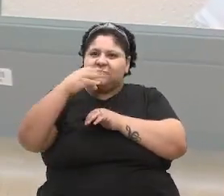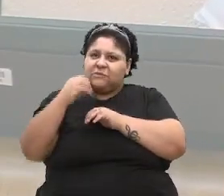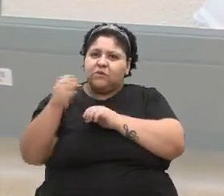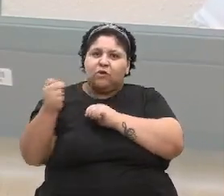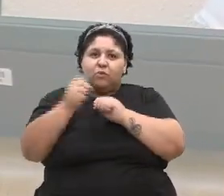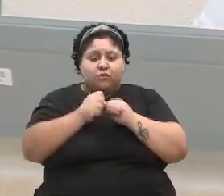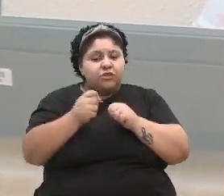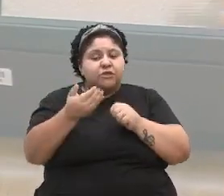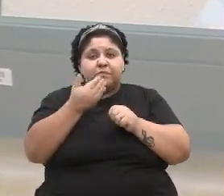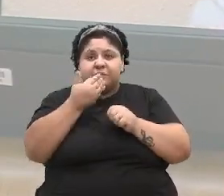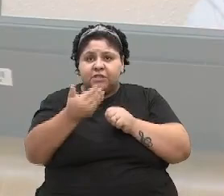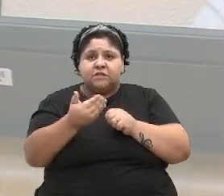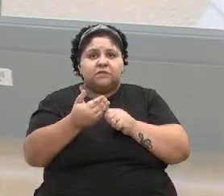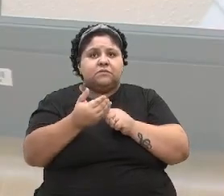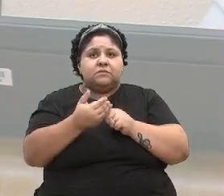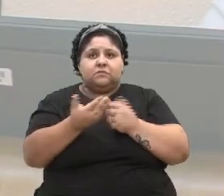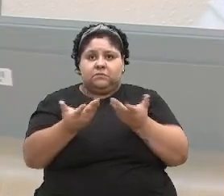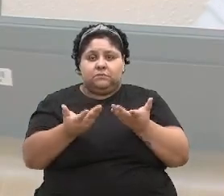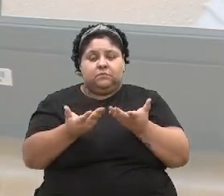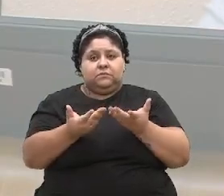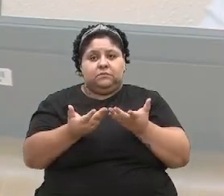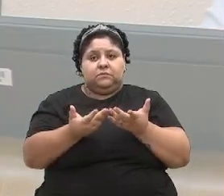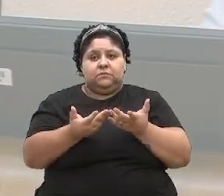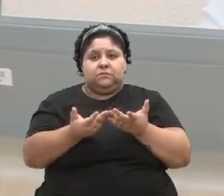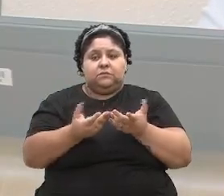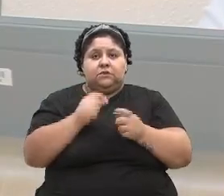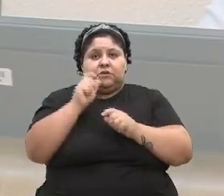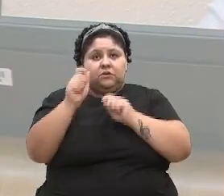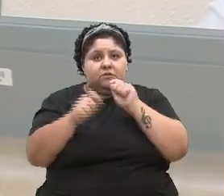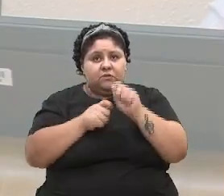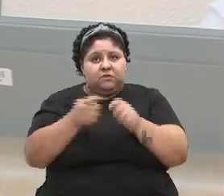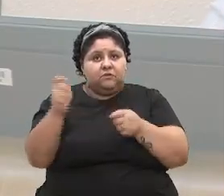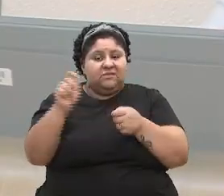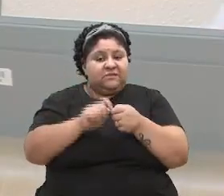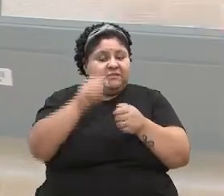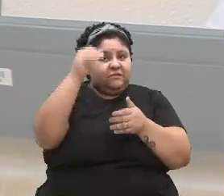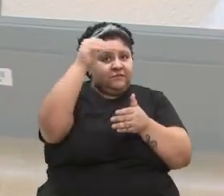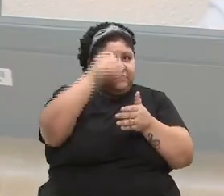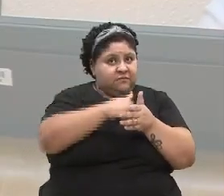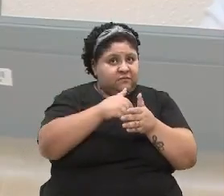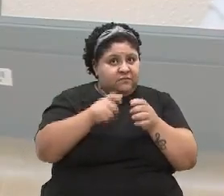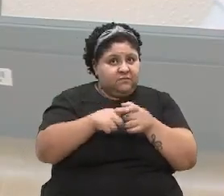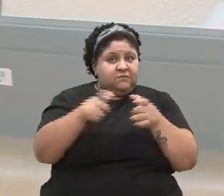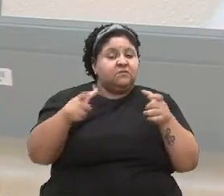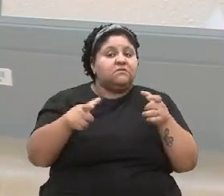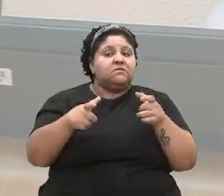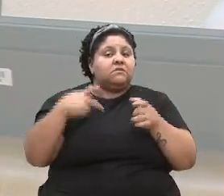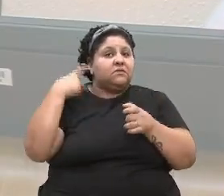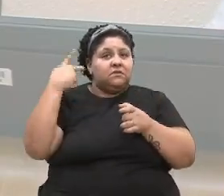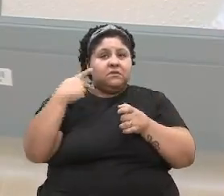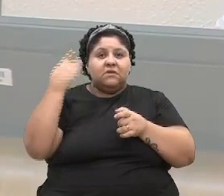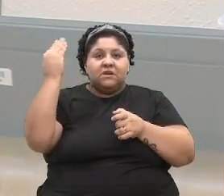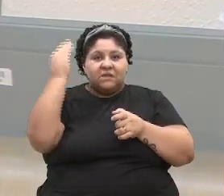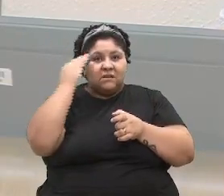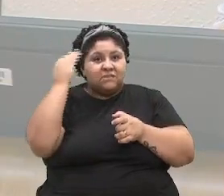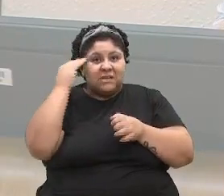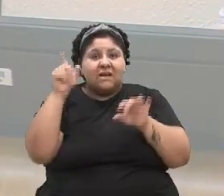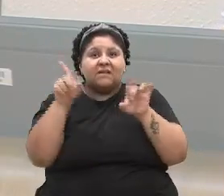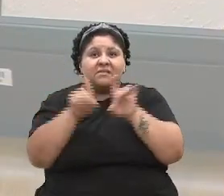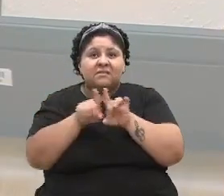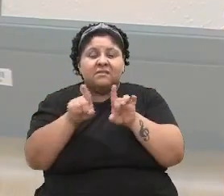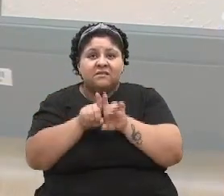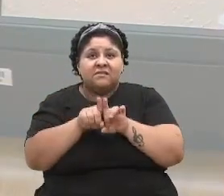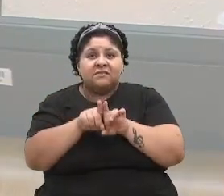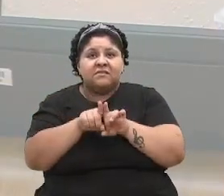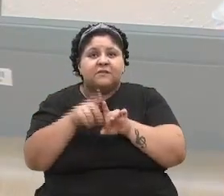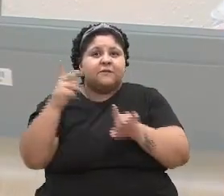pedido 60, 100, desde que o que a gente estivesse votando e que a maioria dos vereadores aqui não sabe o que está votando. E